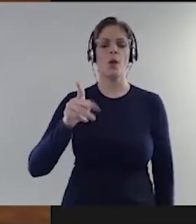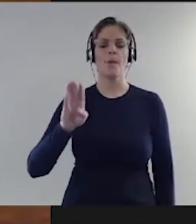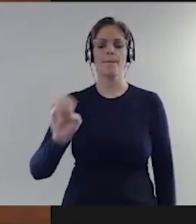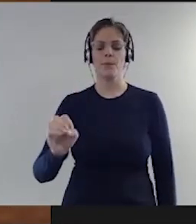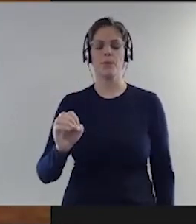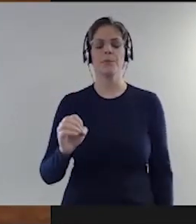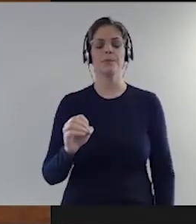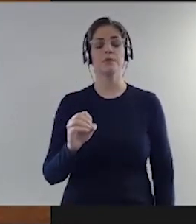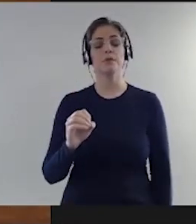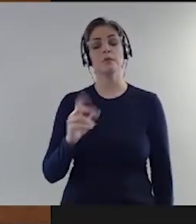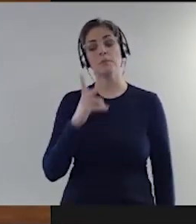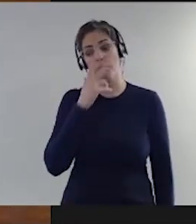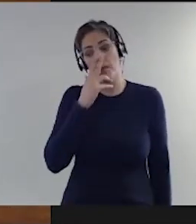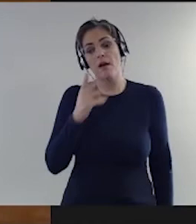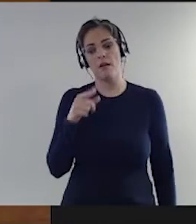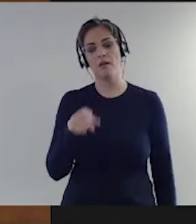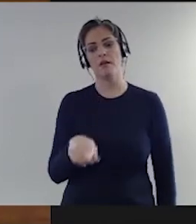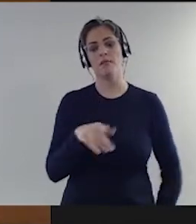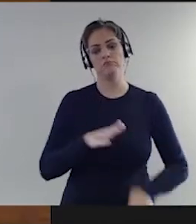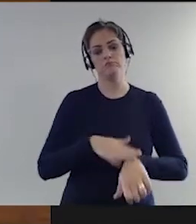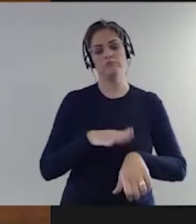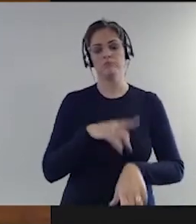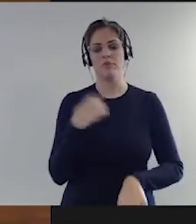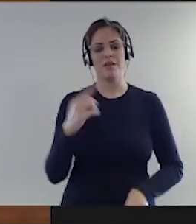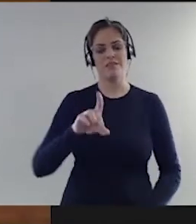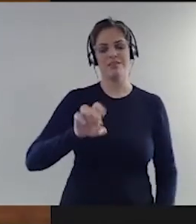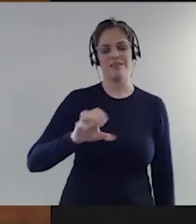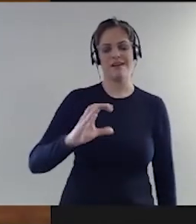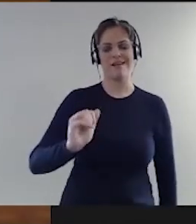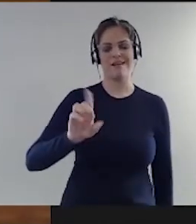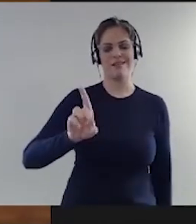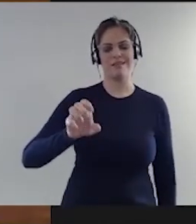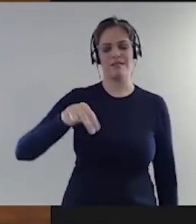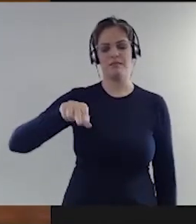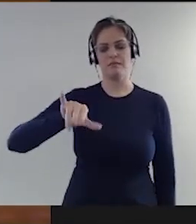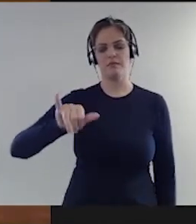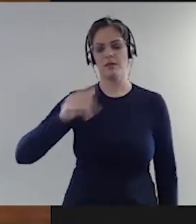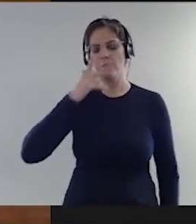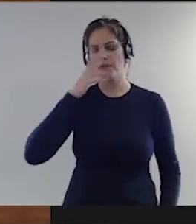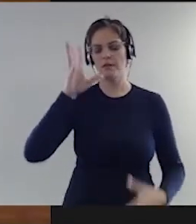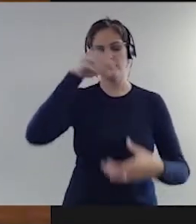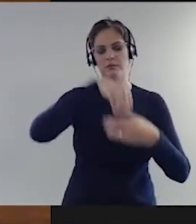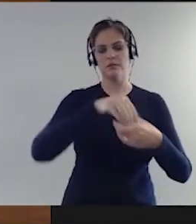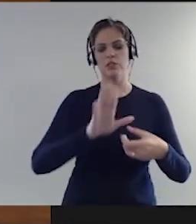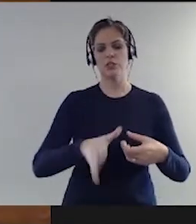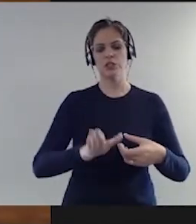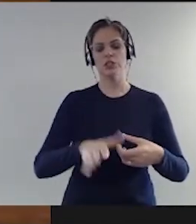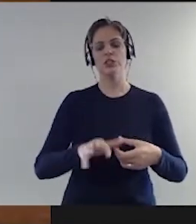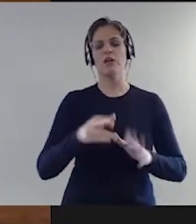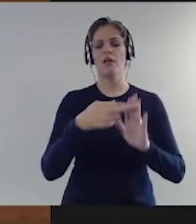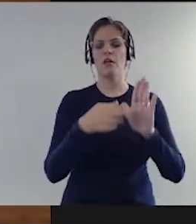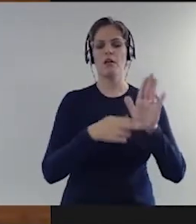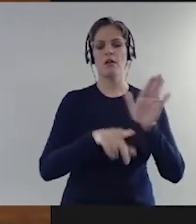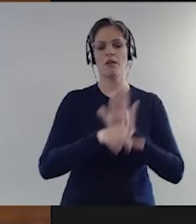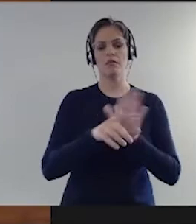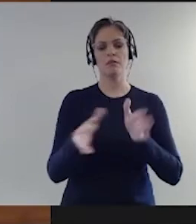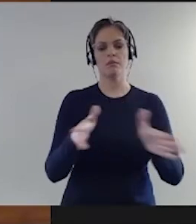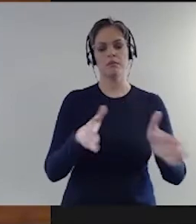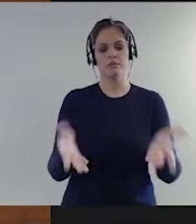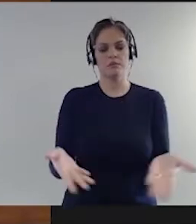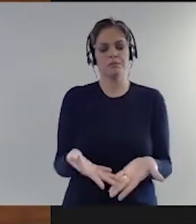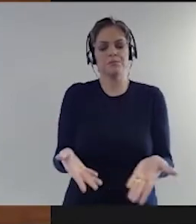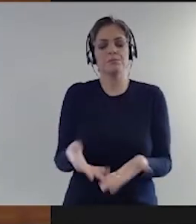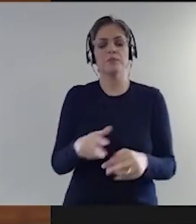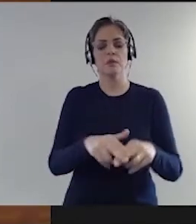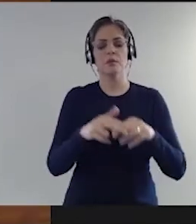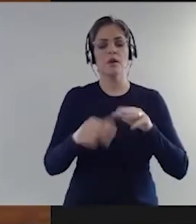a questão da decadência também está inserida dentro do regime jurídico transitório, né,